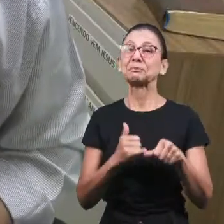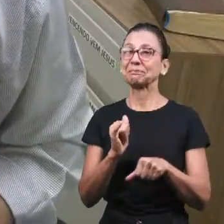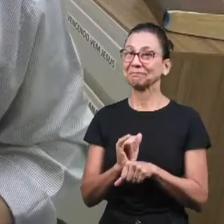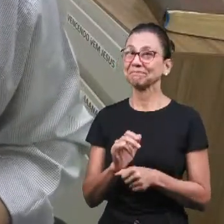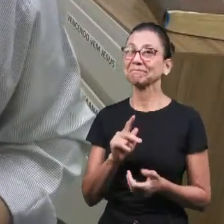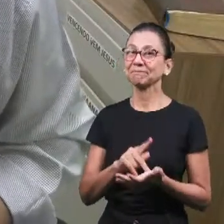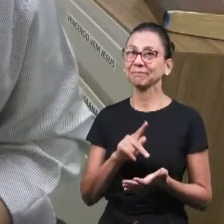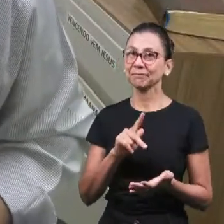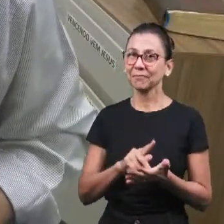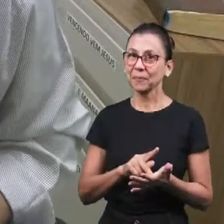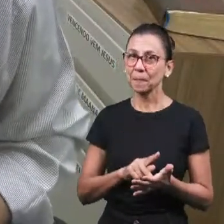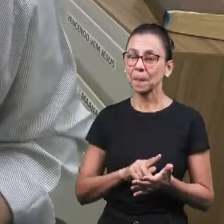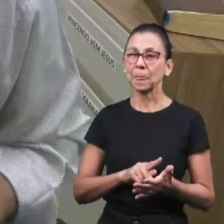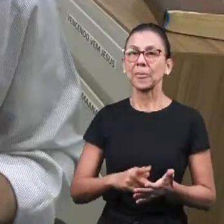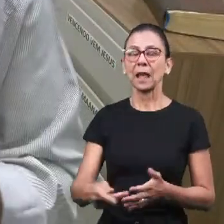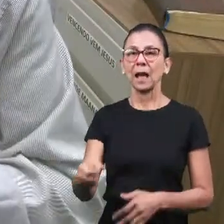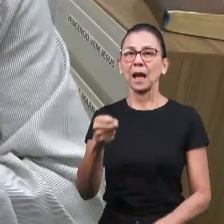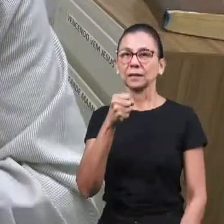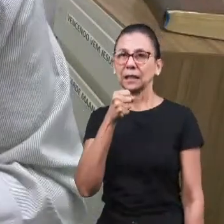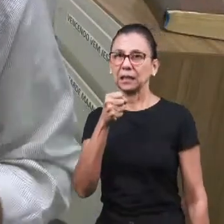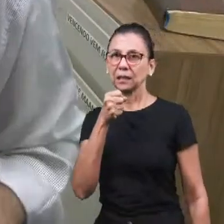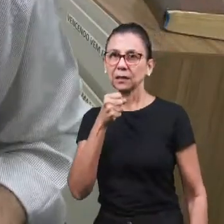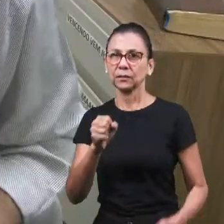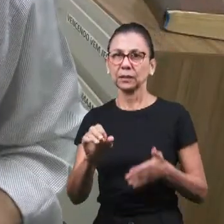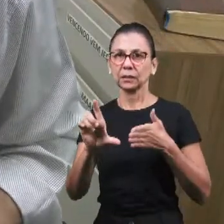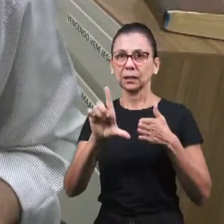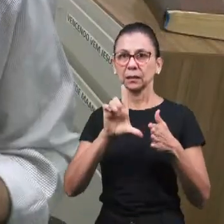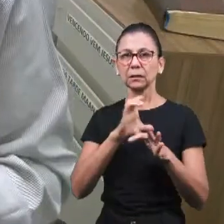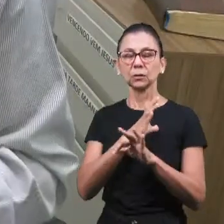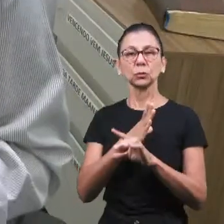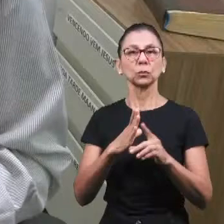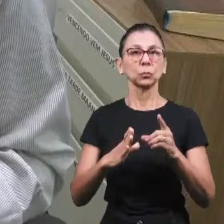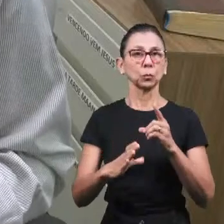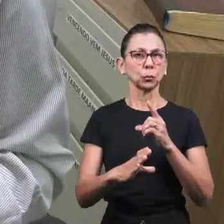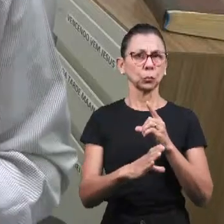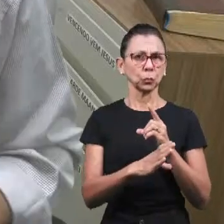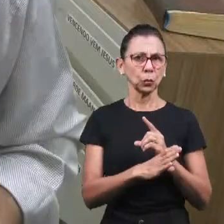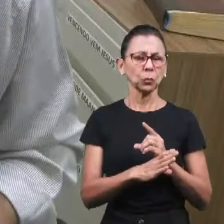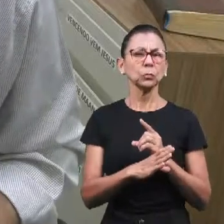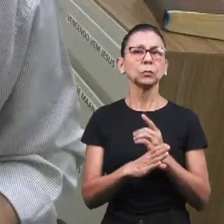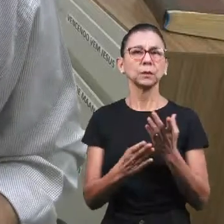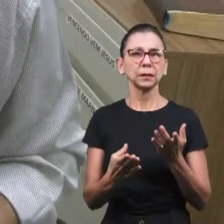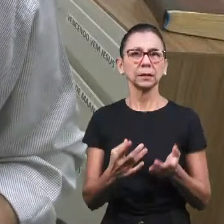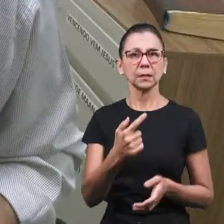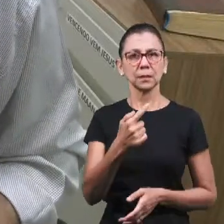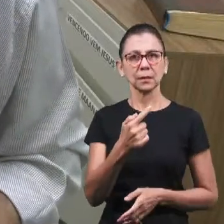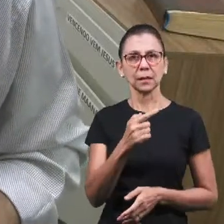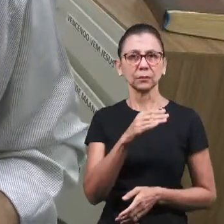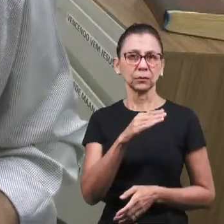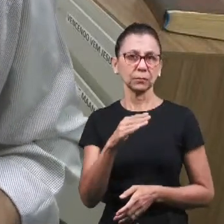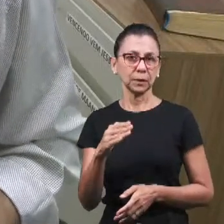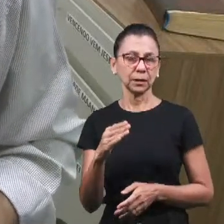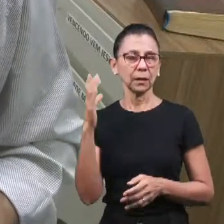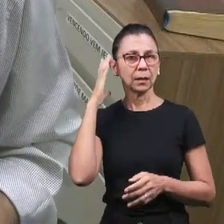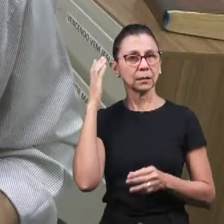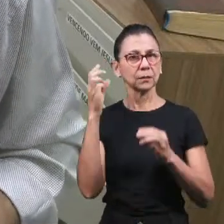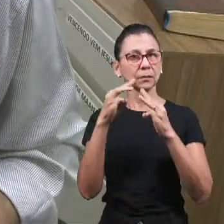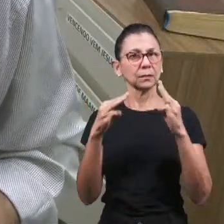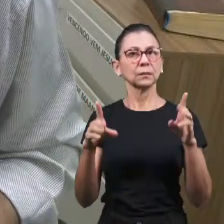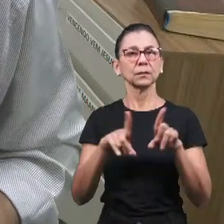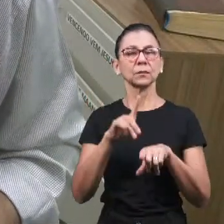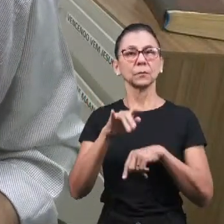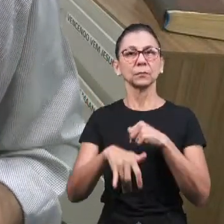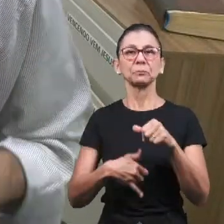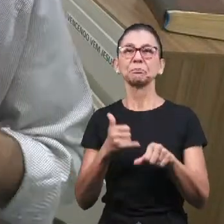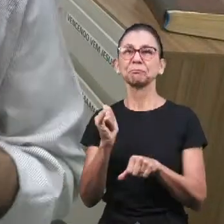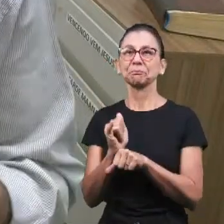Esse pré-culto que temos todas as noites aqui, a partir das 7:30 da noite, aqui pela Rádio Manaim, também pelo